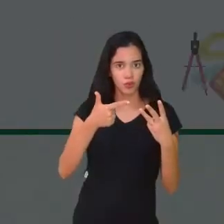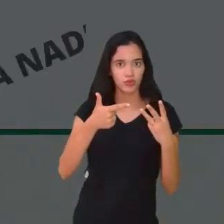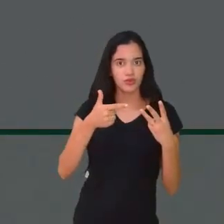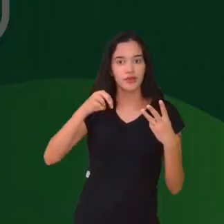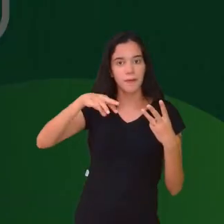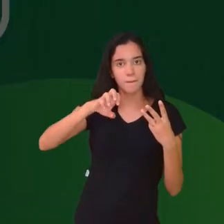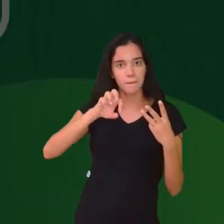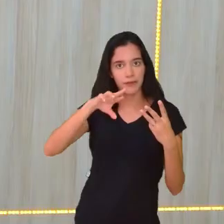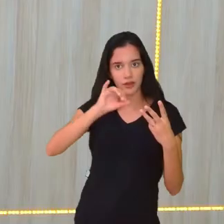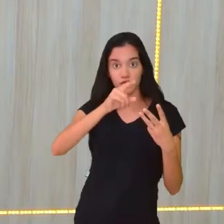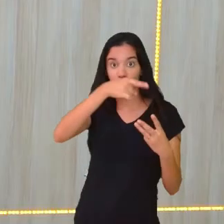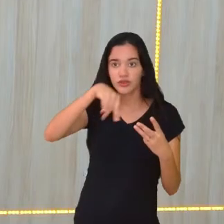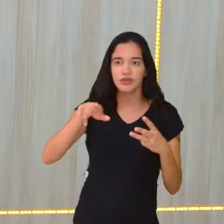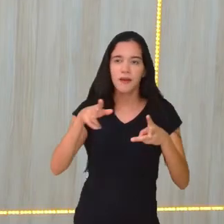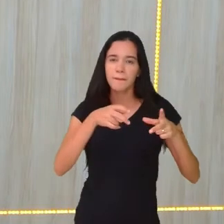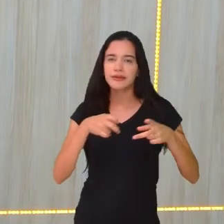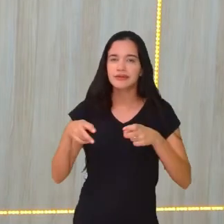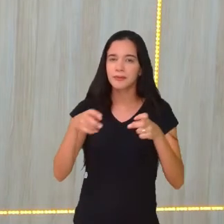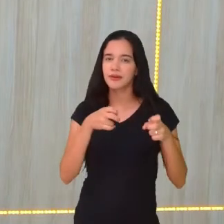isso?